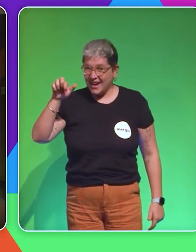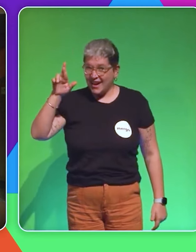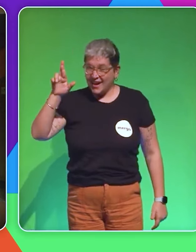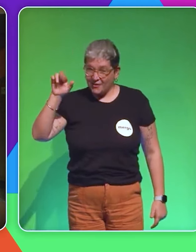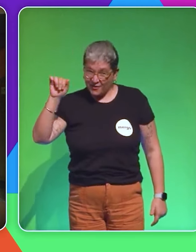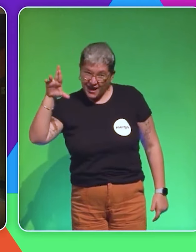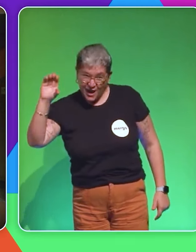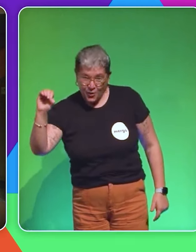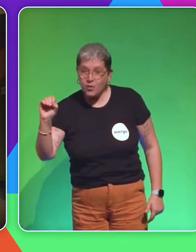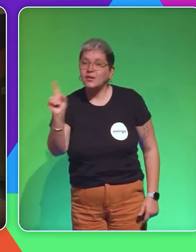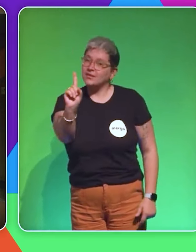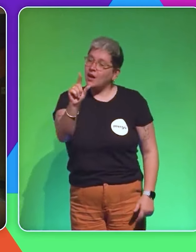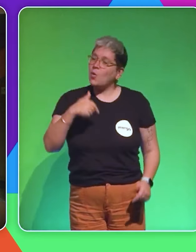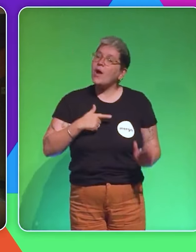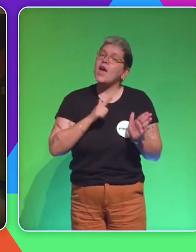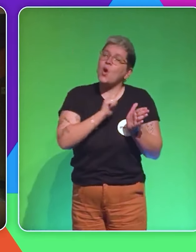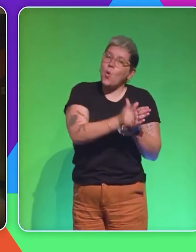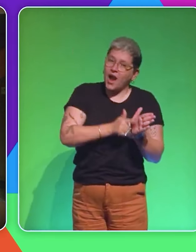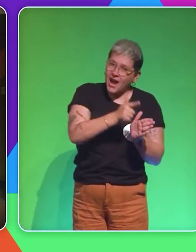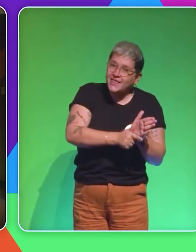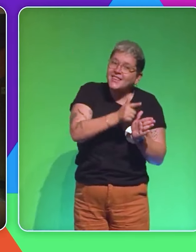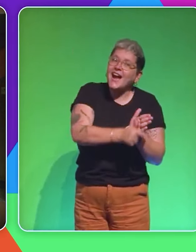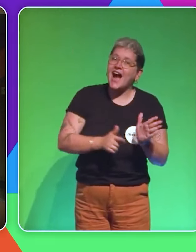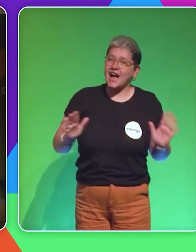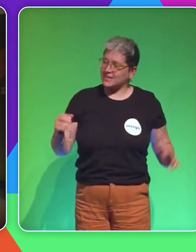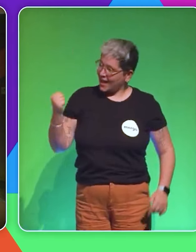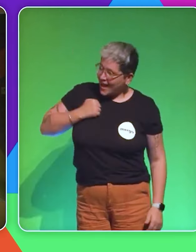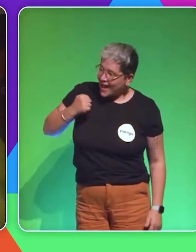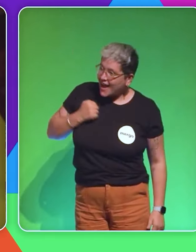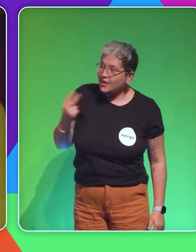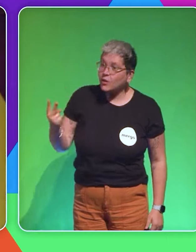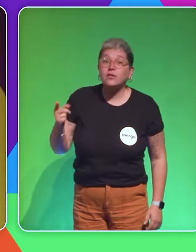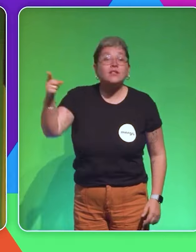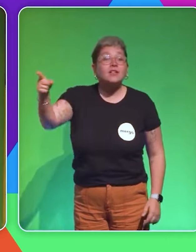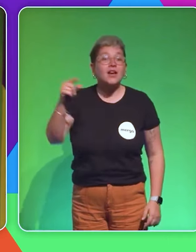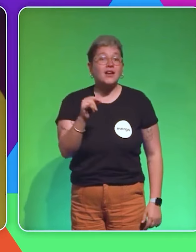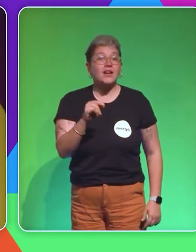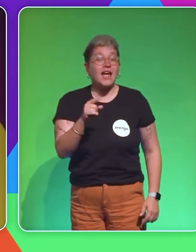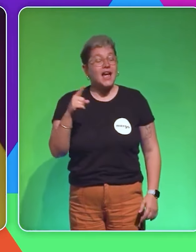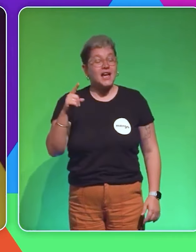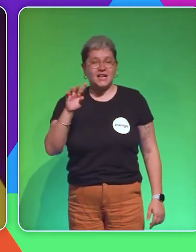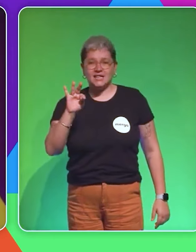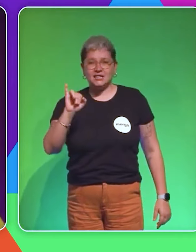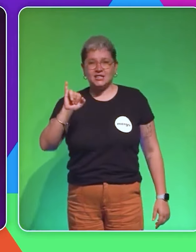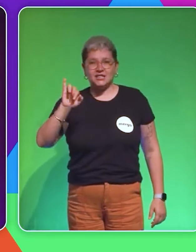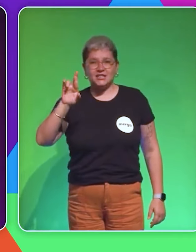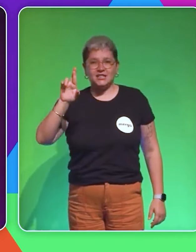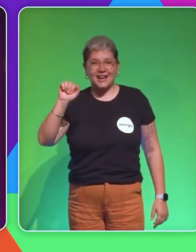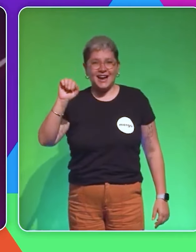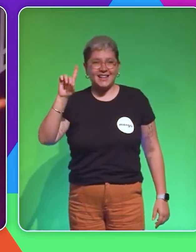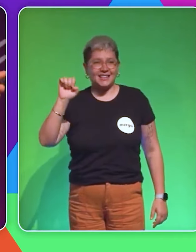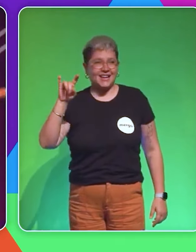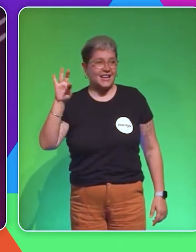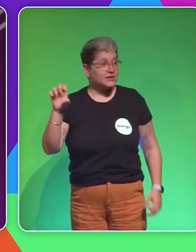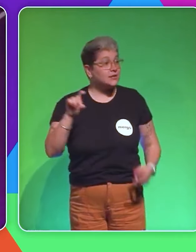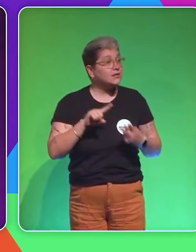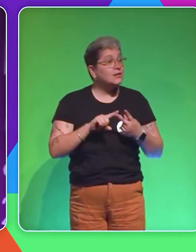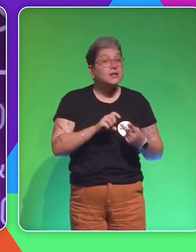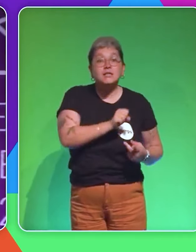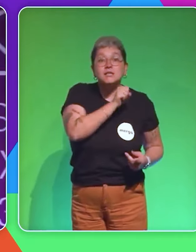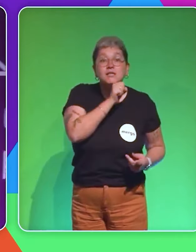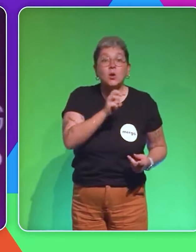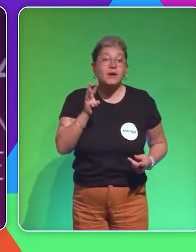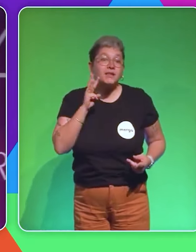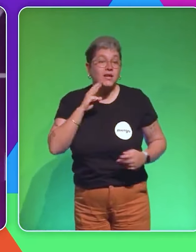né a irmão é nós tem alguém aí de Tiradentes São Mateus São Mateus